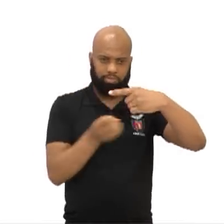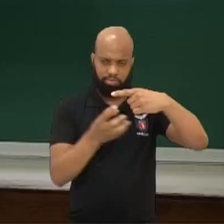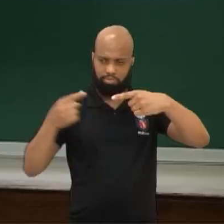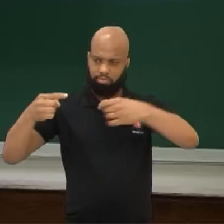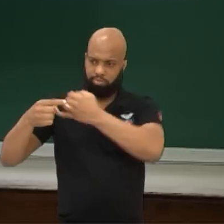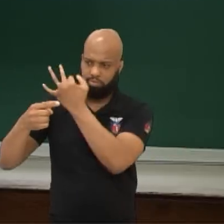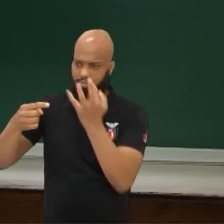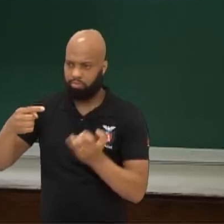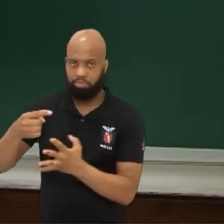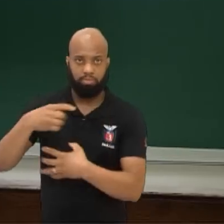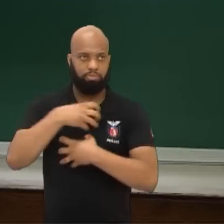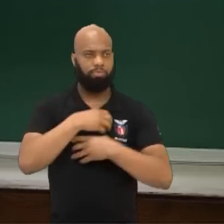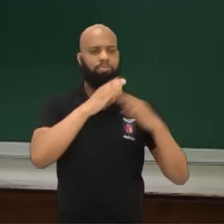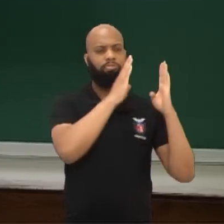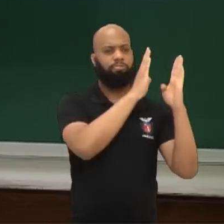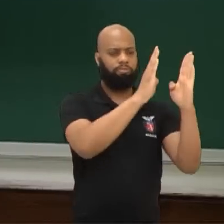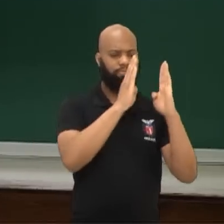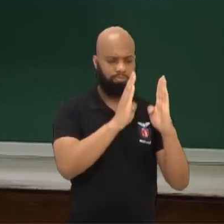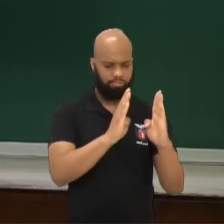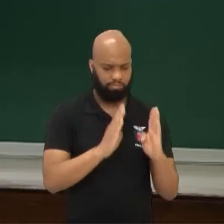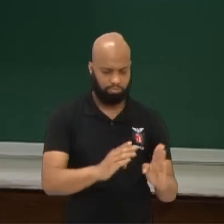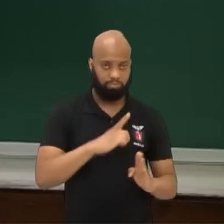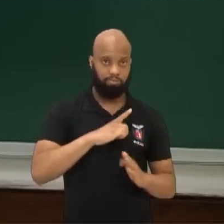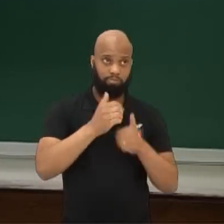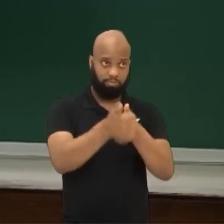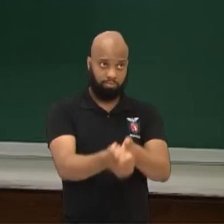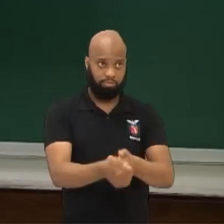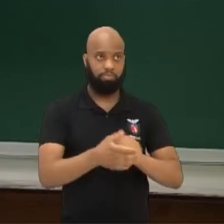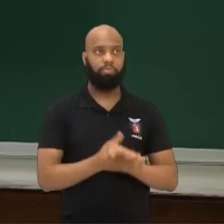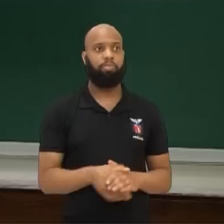dada. O que significa na ordem dada? Que ele quer